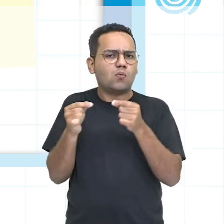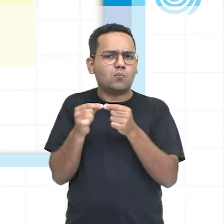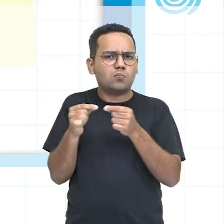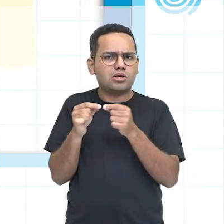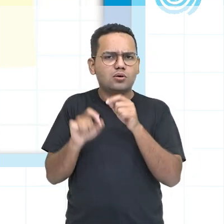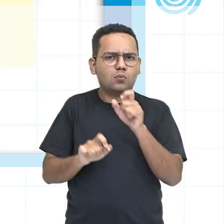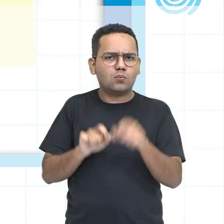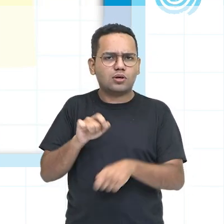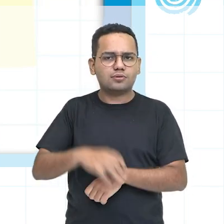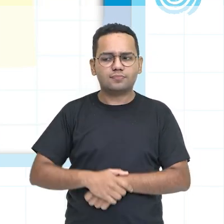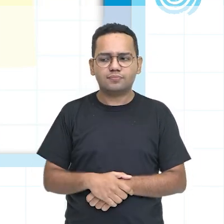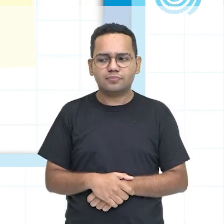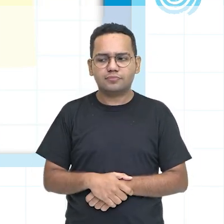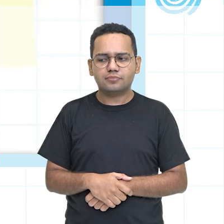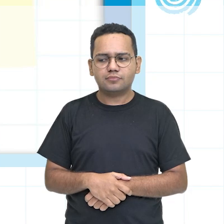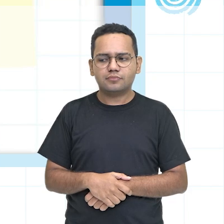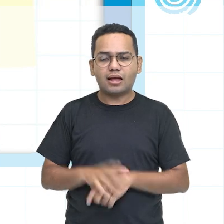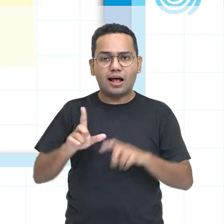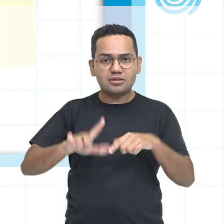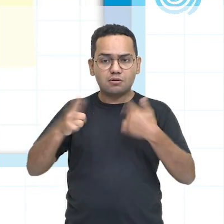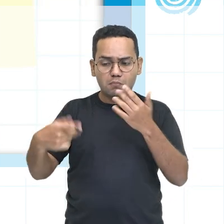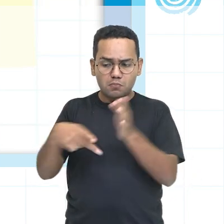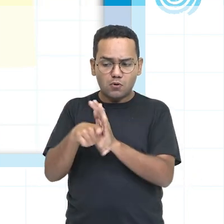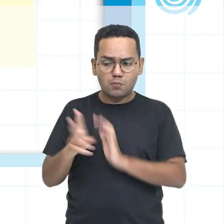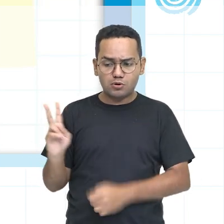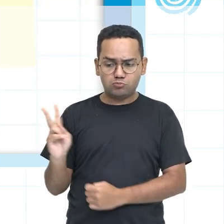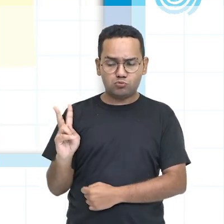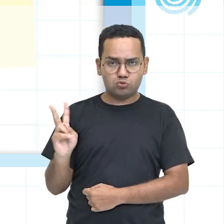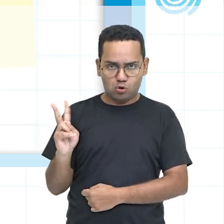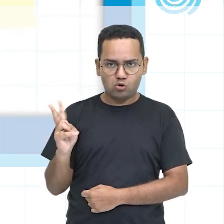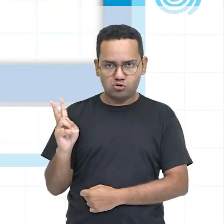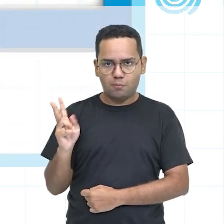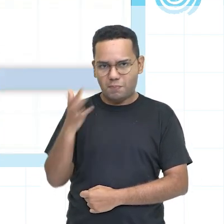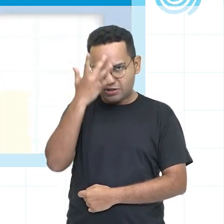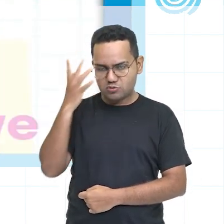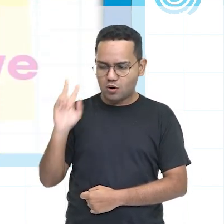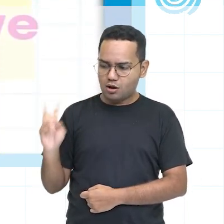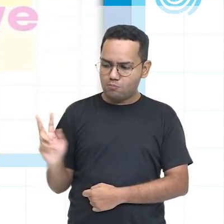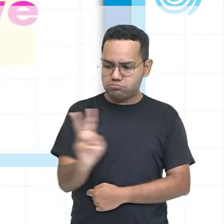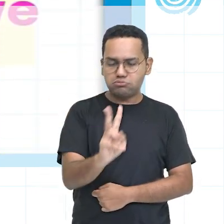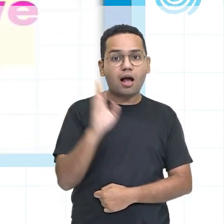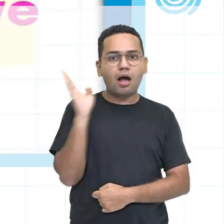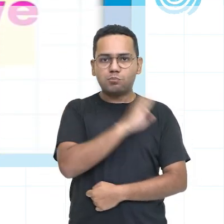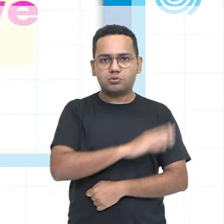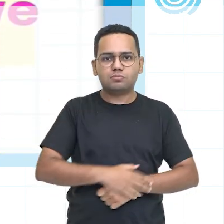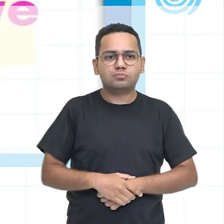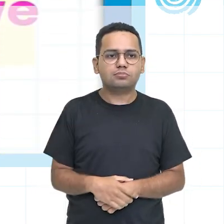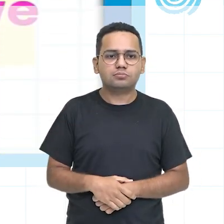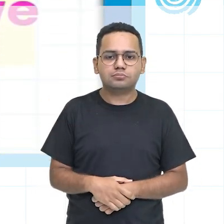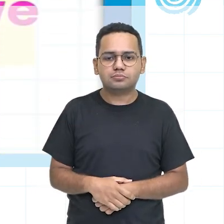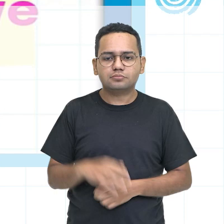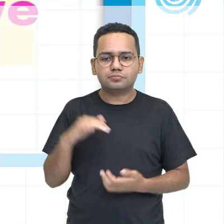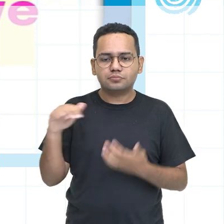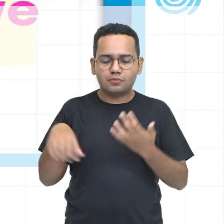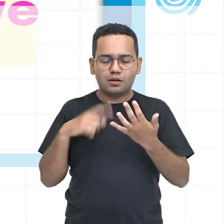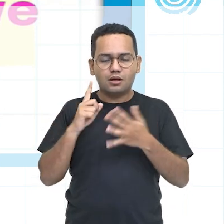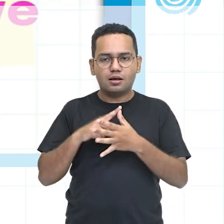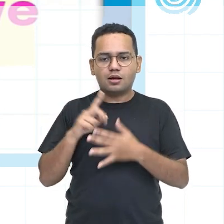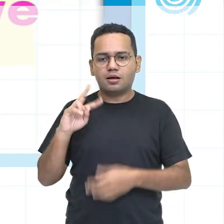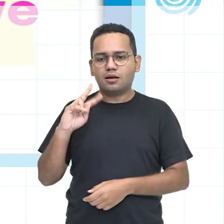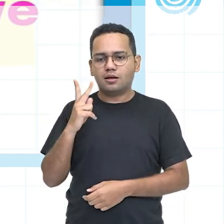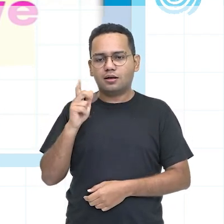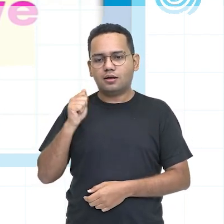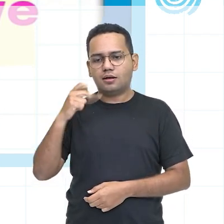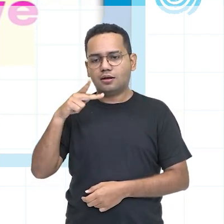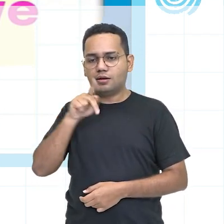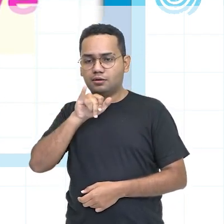para indicar como eles estavam caminhando, né? De que forma. E aí, happily